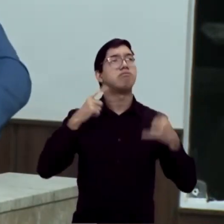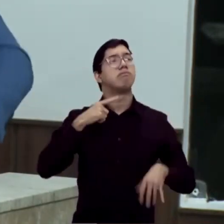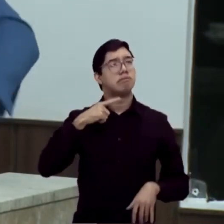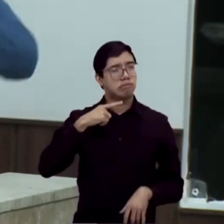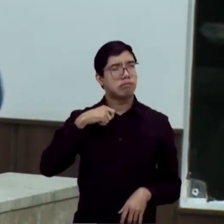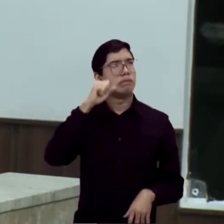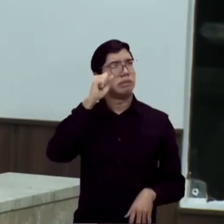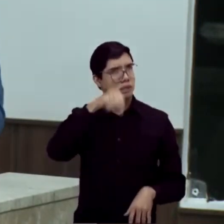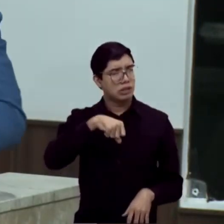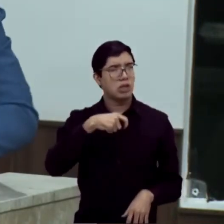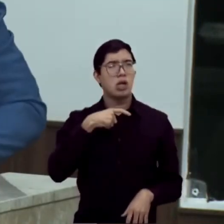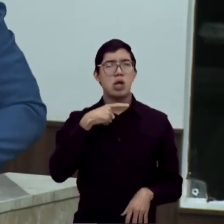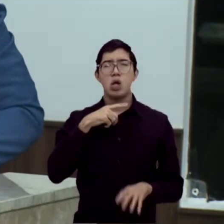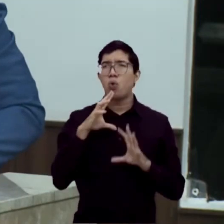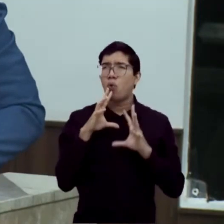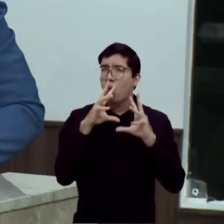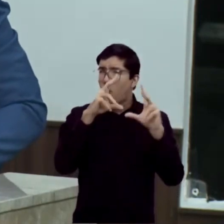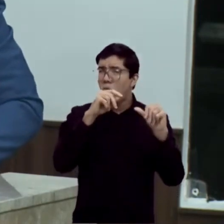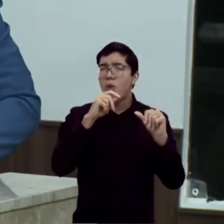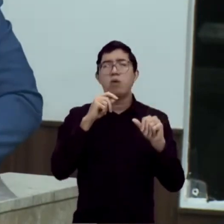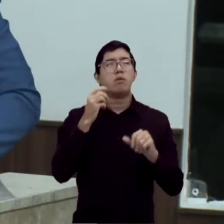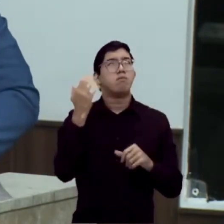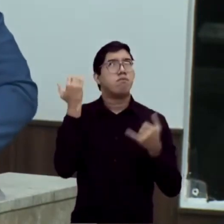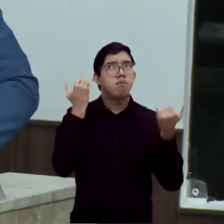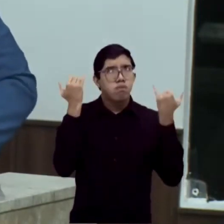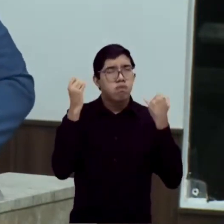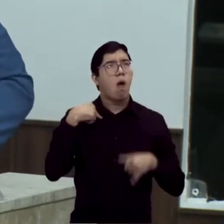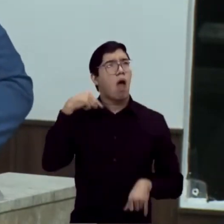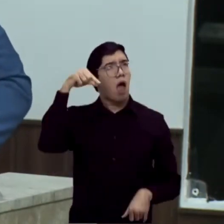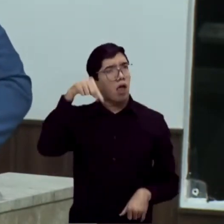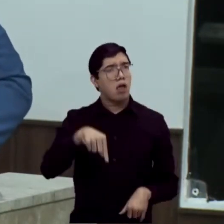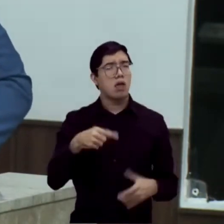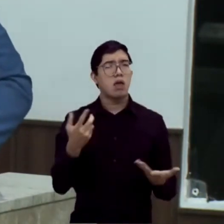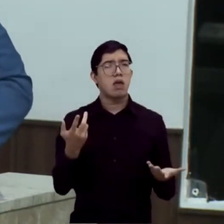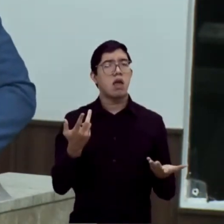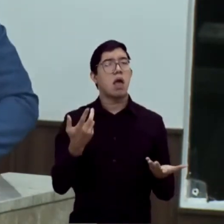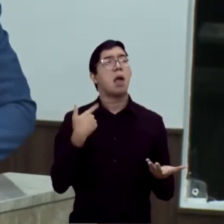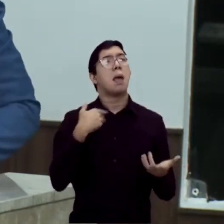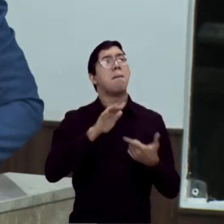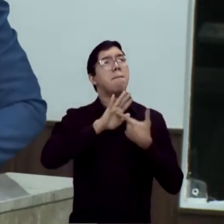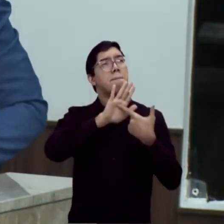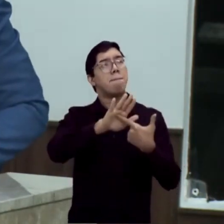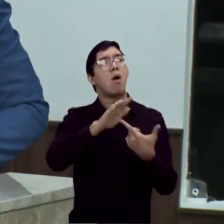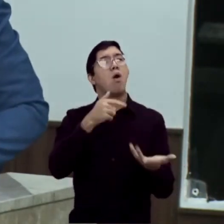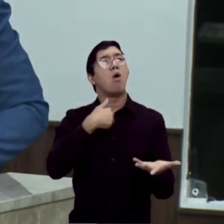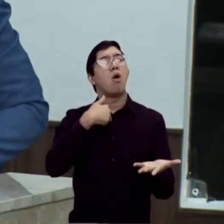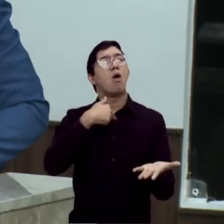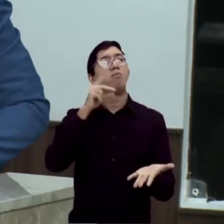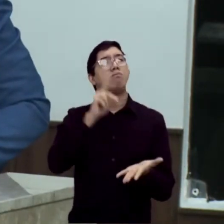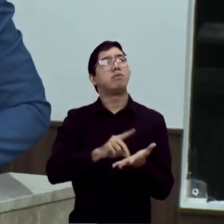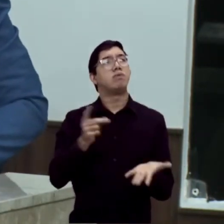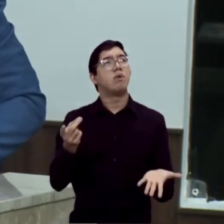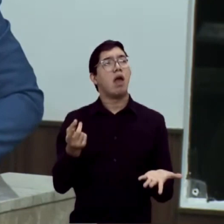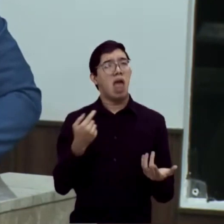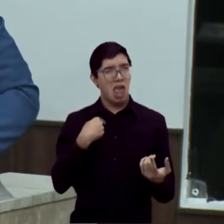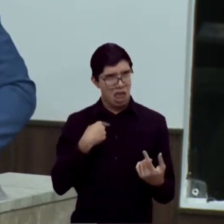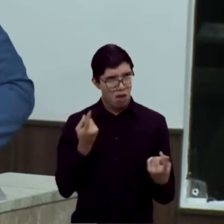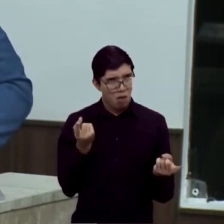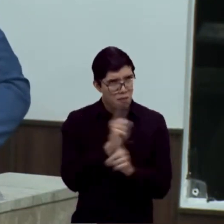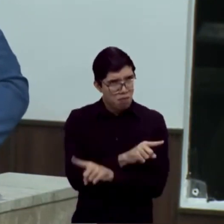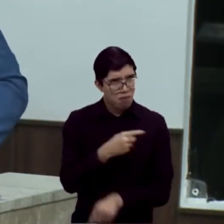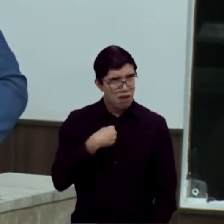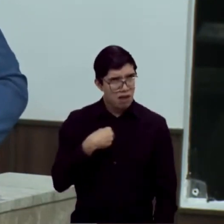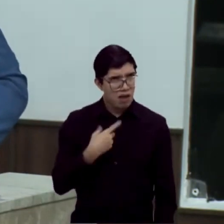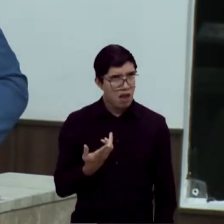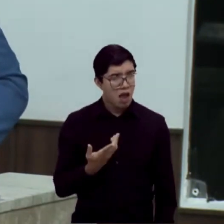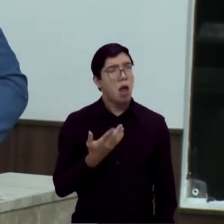cabe em tudo que é canto. Agora venha me provar o contrário. Porque eu provo. Deixa de ser sem